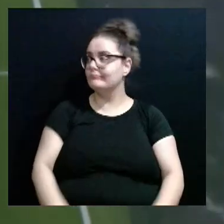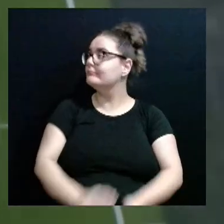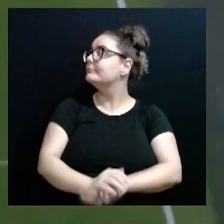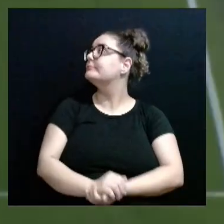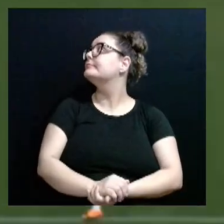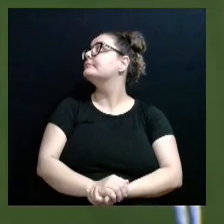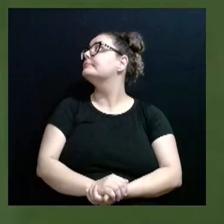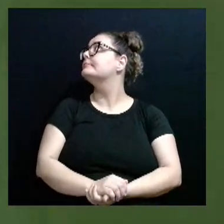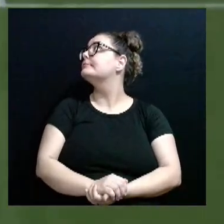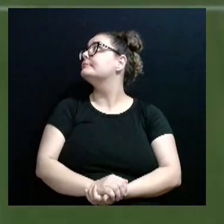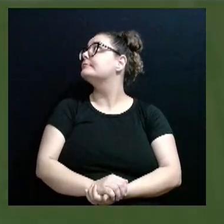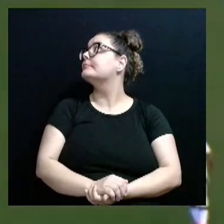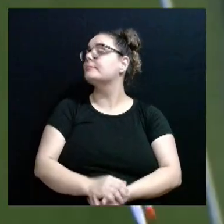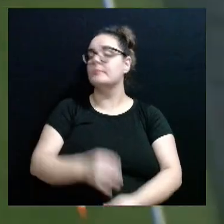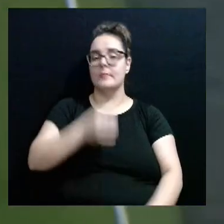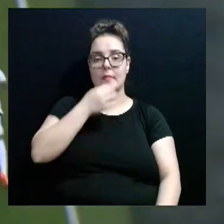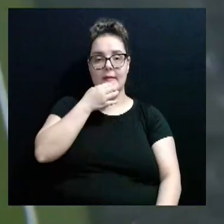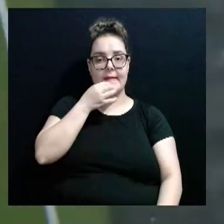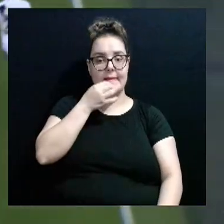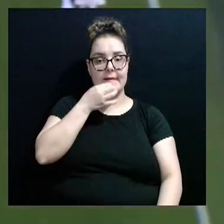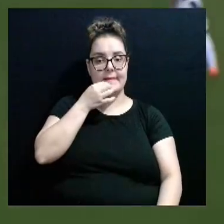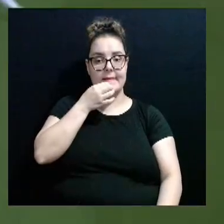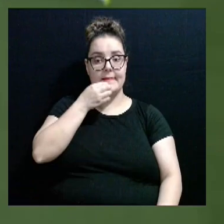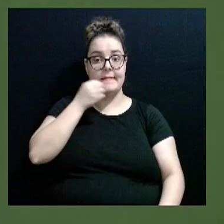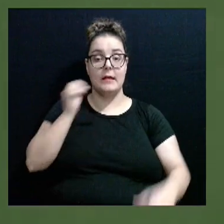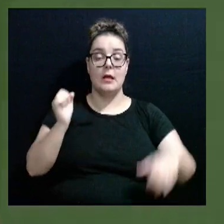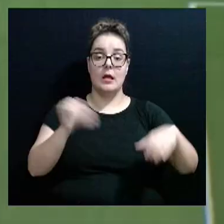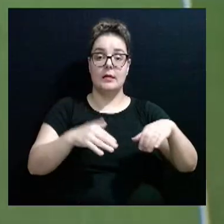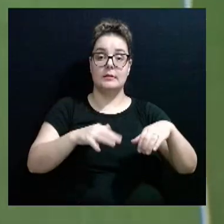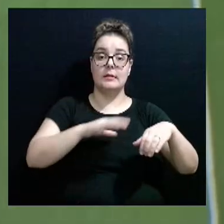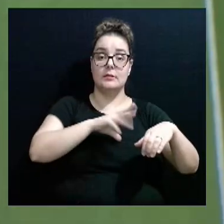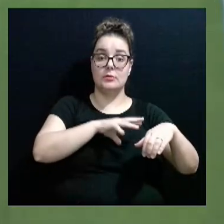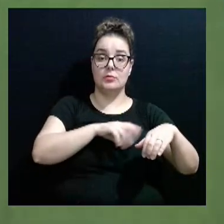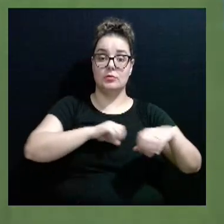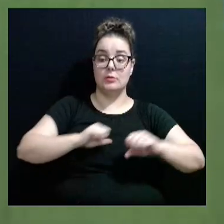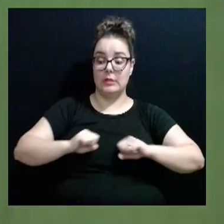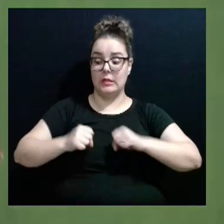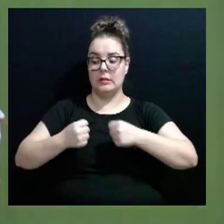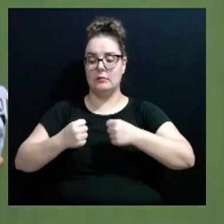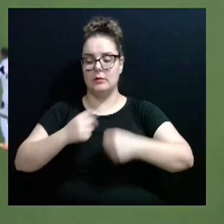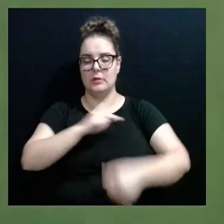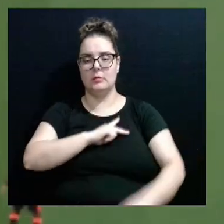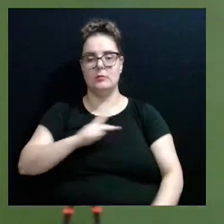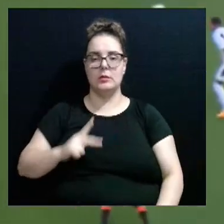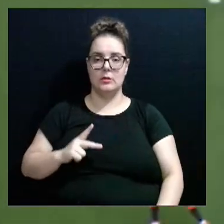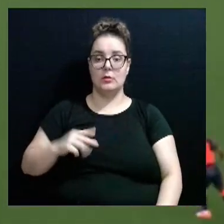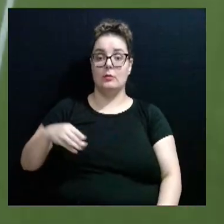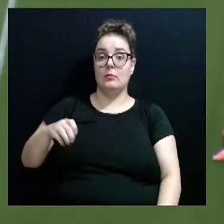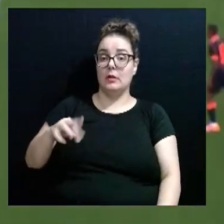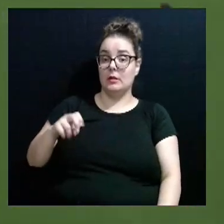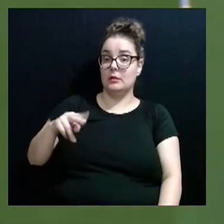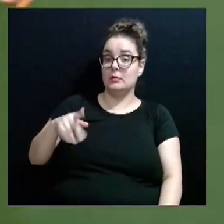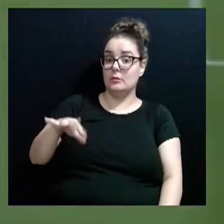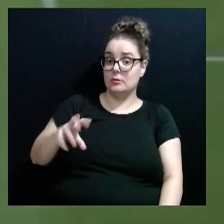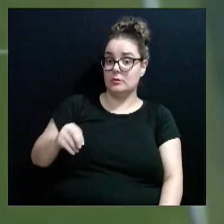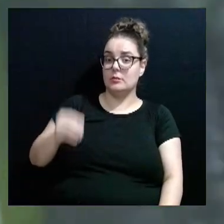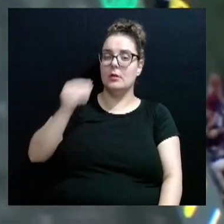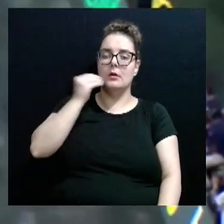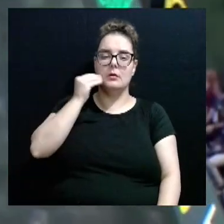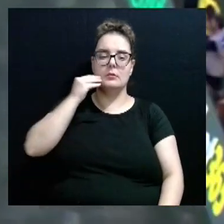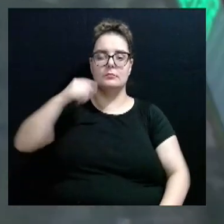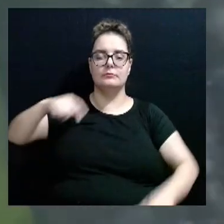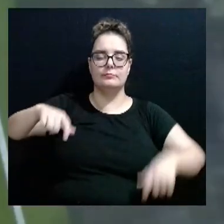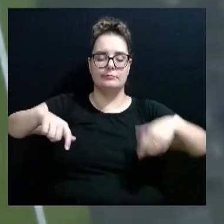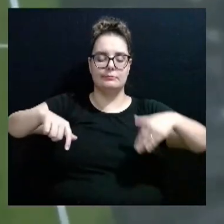Foi ataque do Corinthians contra a defesa da Ponte Preta. Mateuzinho tentou da intermediária e